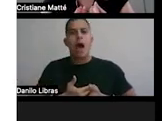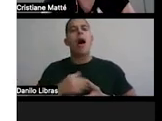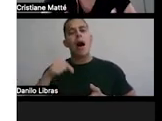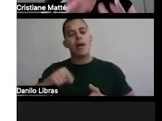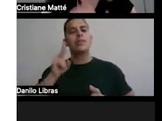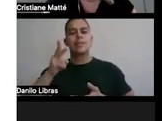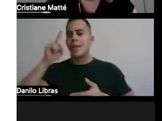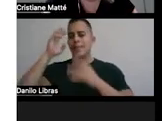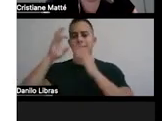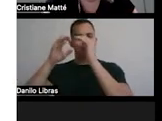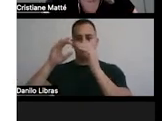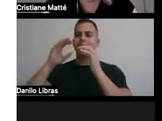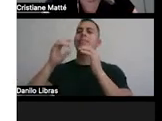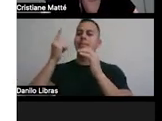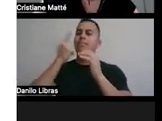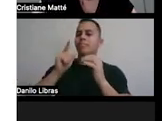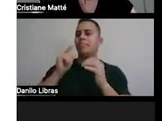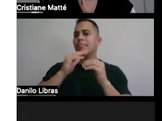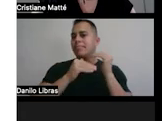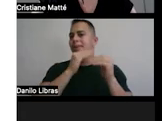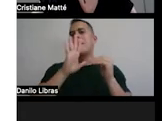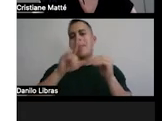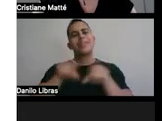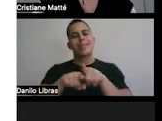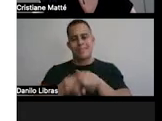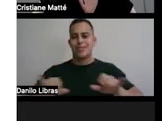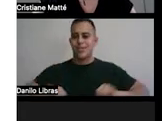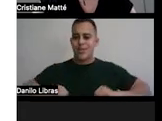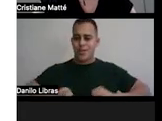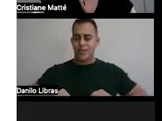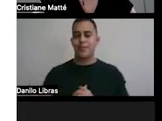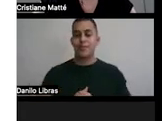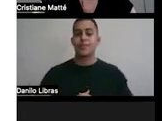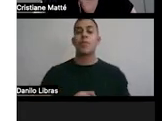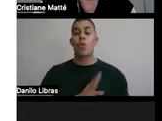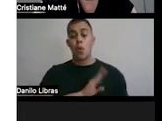aos outros. E mesmo assim o cérebro também sofre. O coração, os